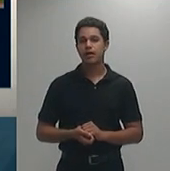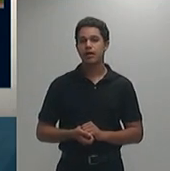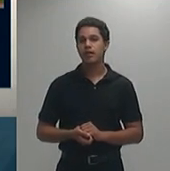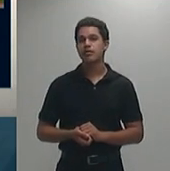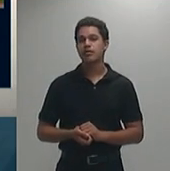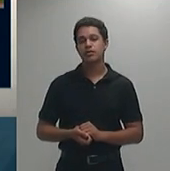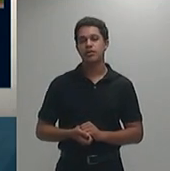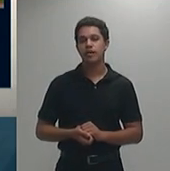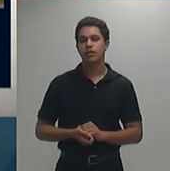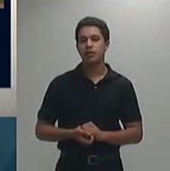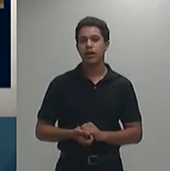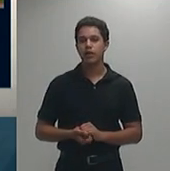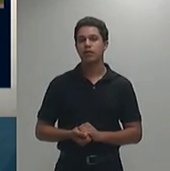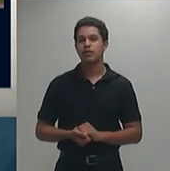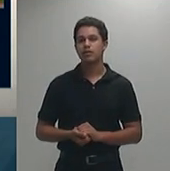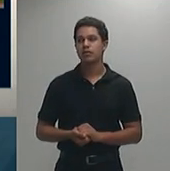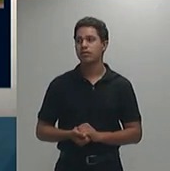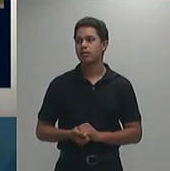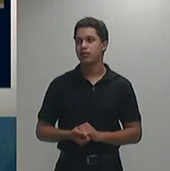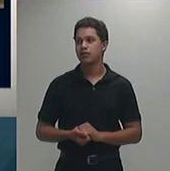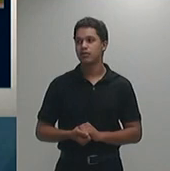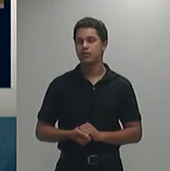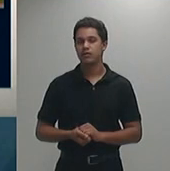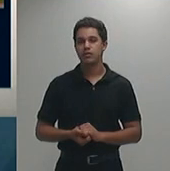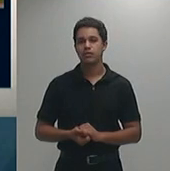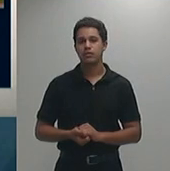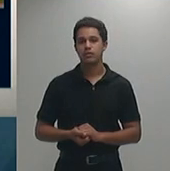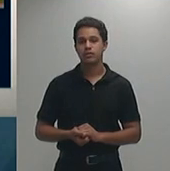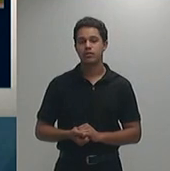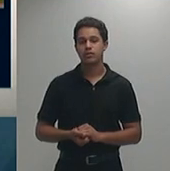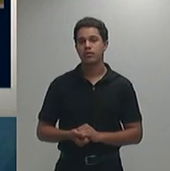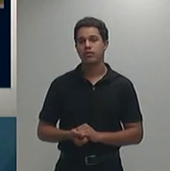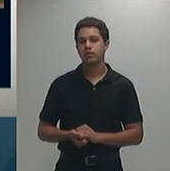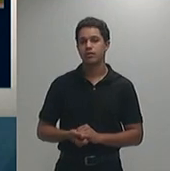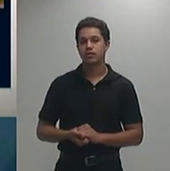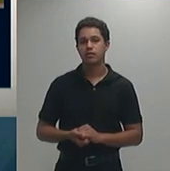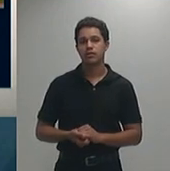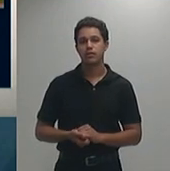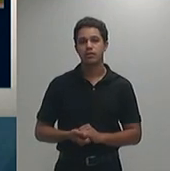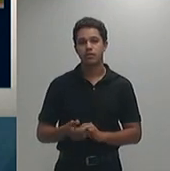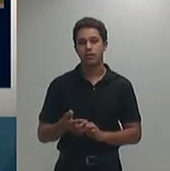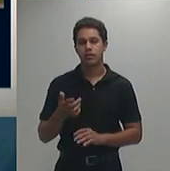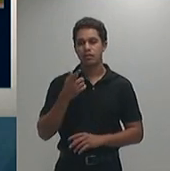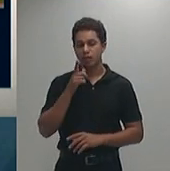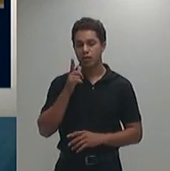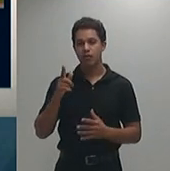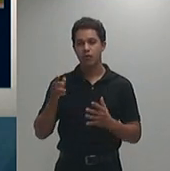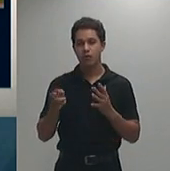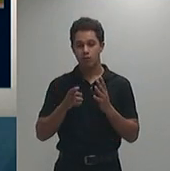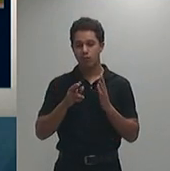os seus recursos o presidente o bagulho declaratórios